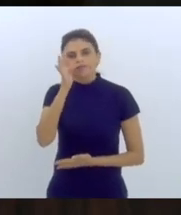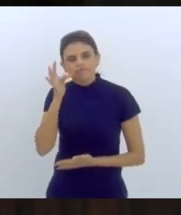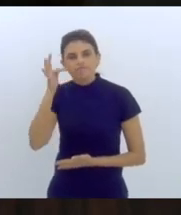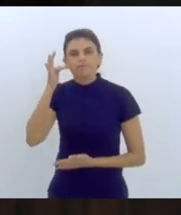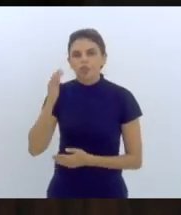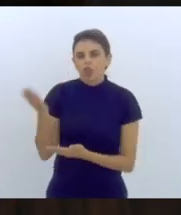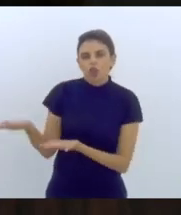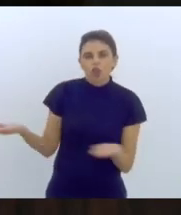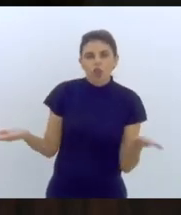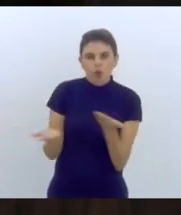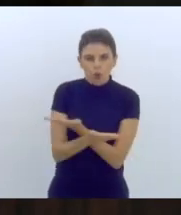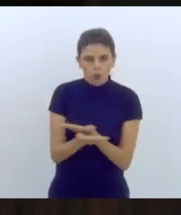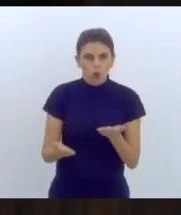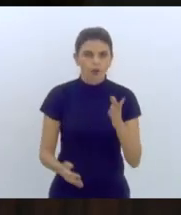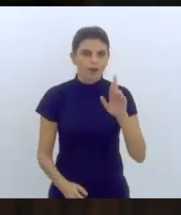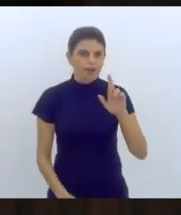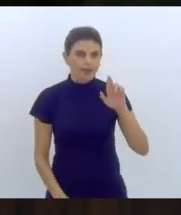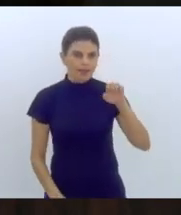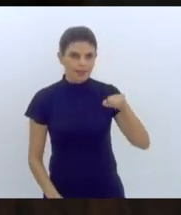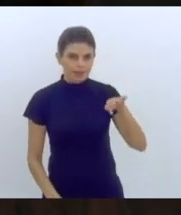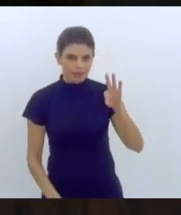trocado com a deputada Renata Souza.